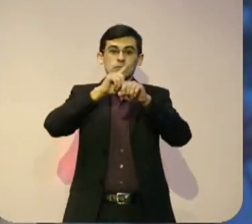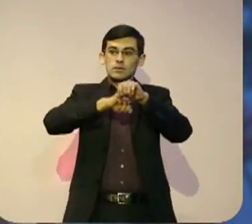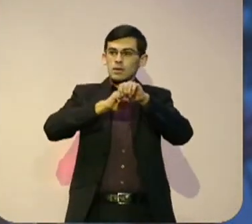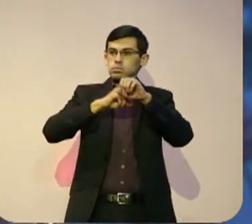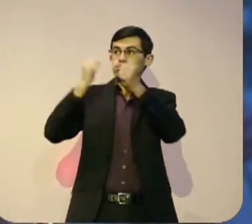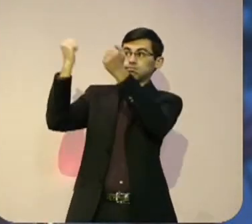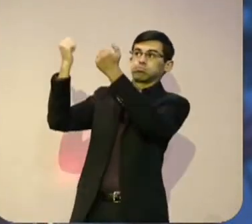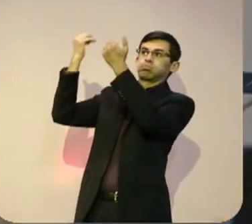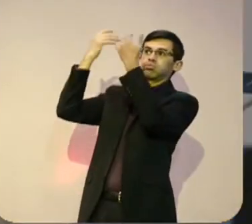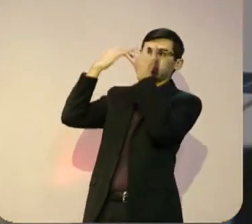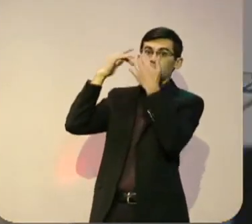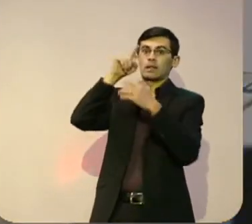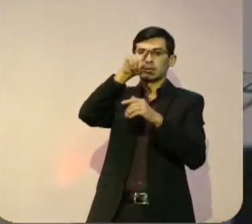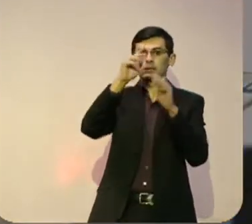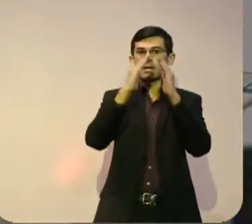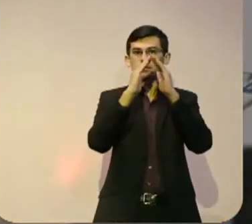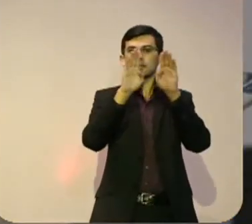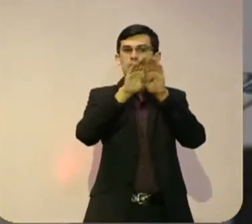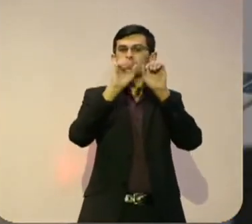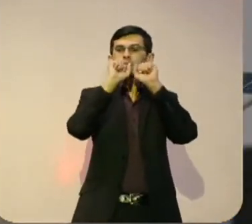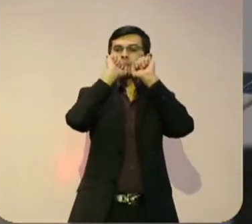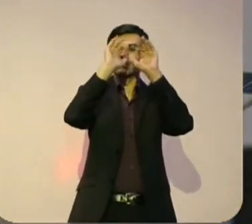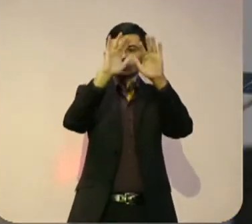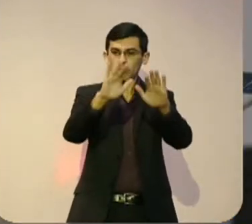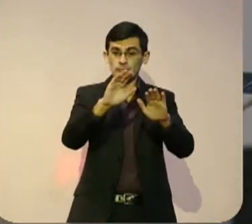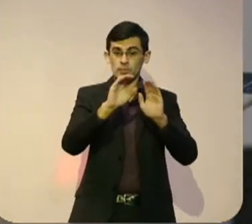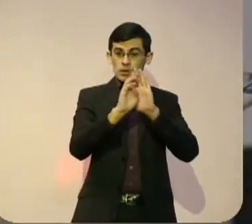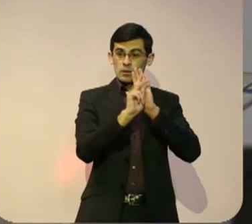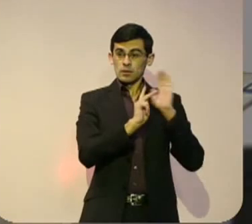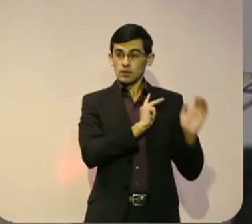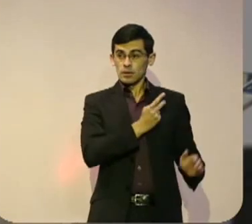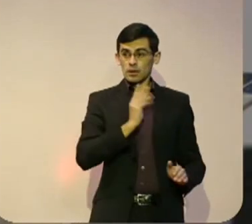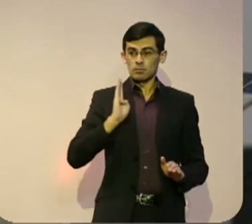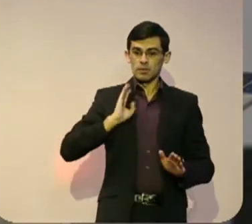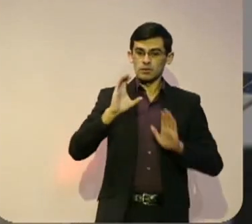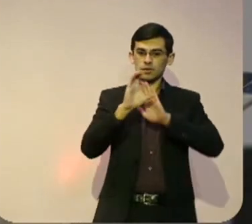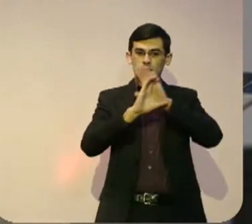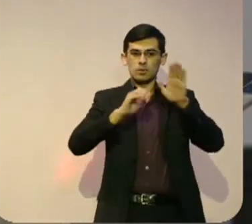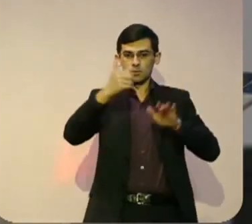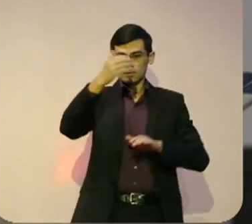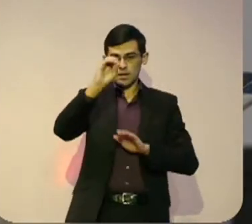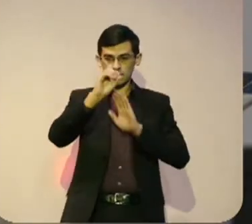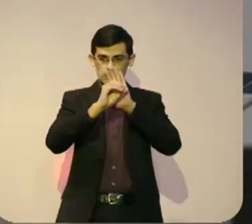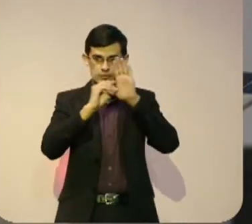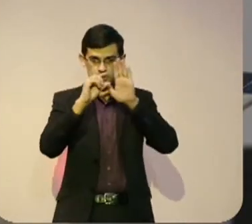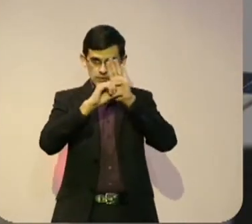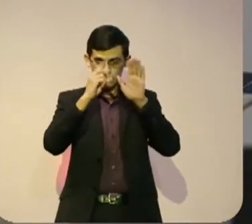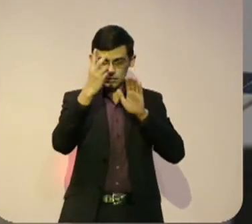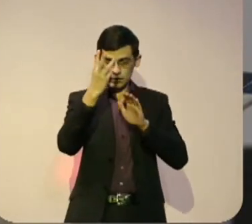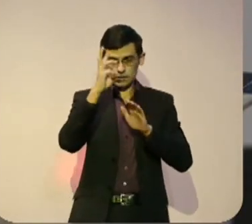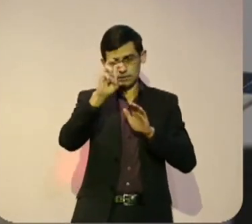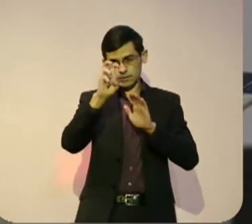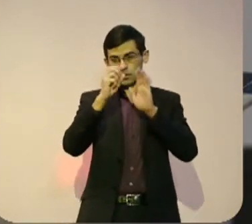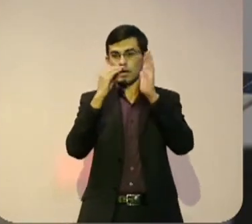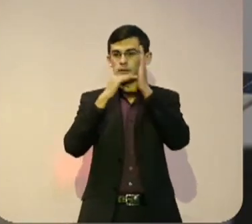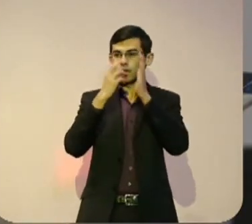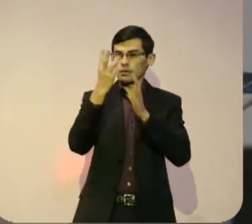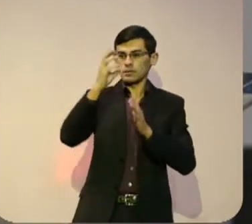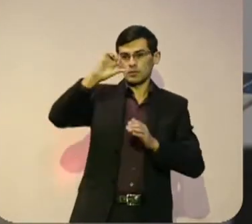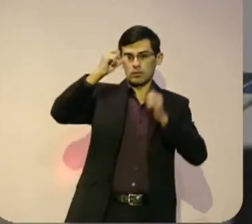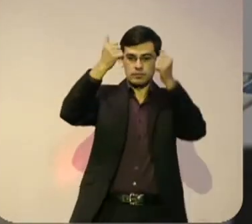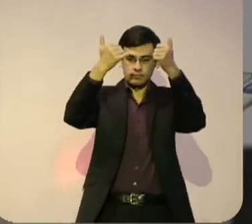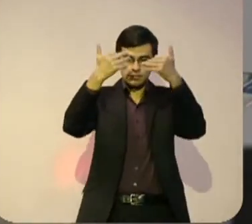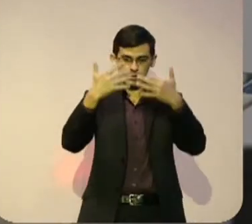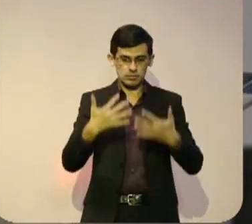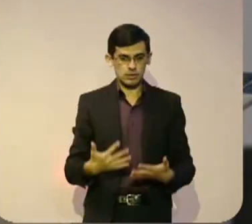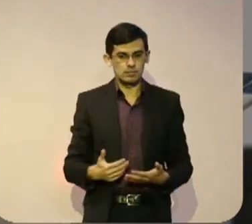de bênção para você também. Hebreus capítulo 10, versículo 35 até o versículo 39.